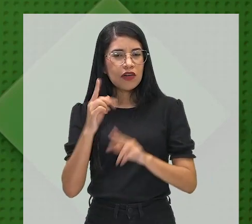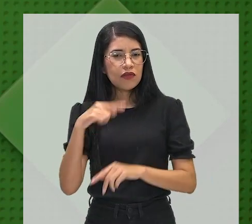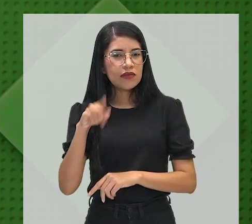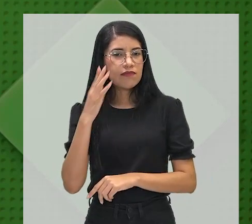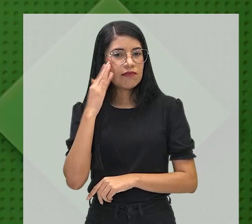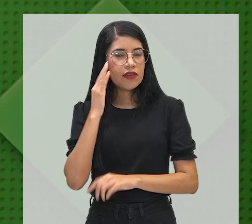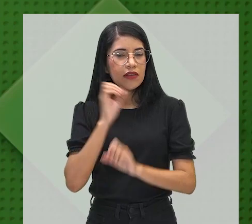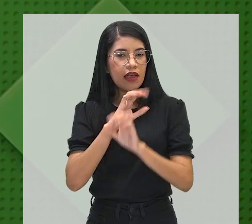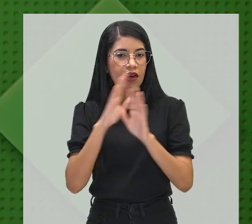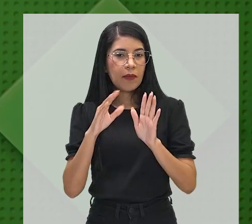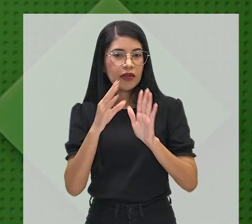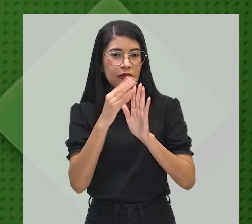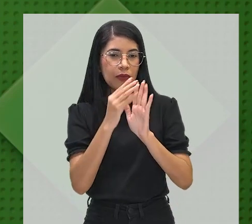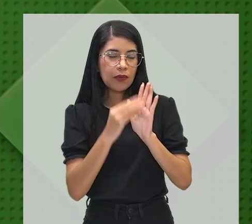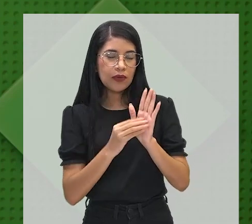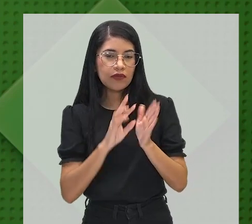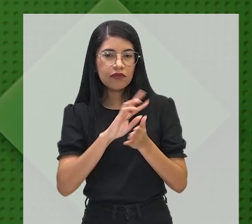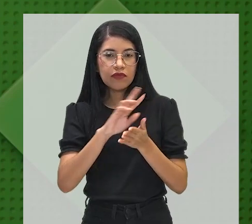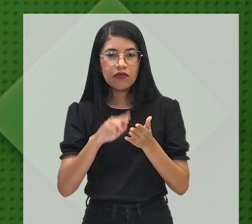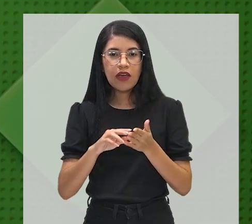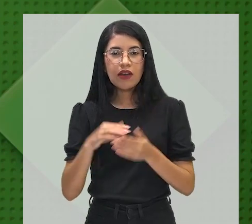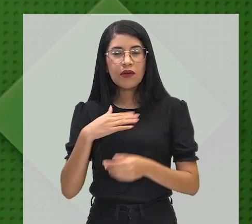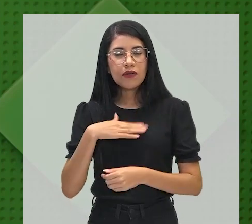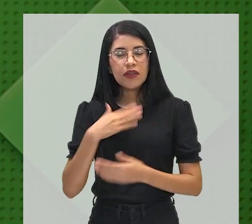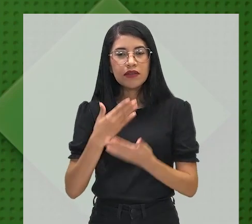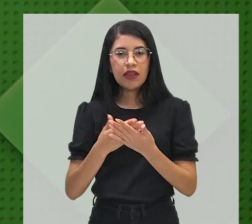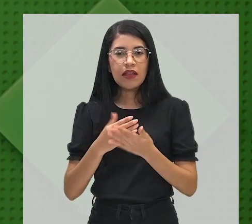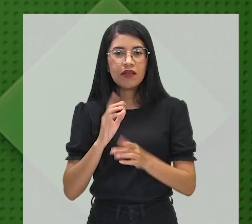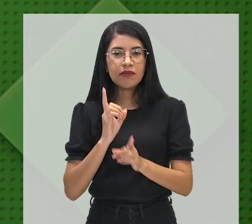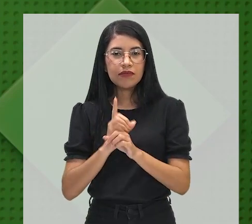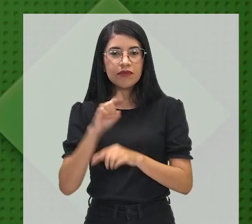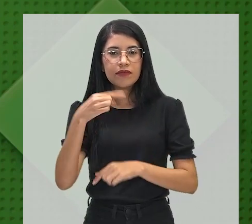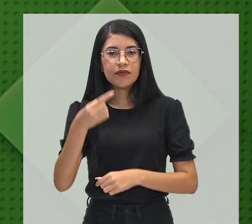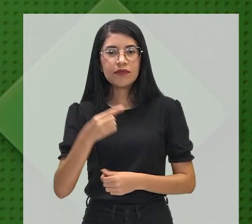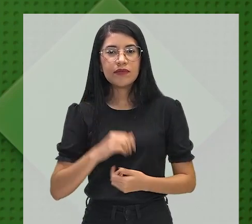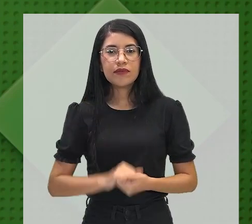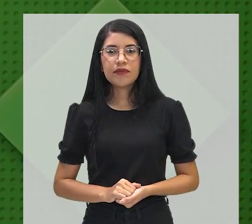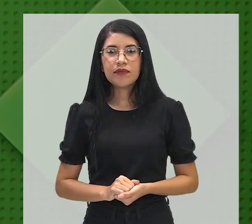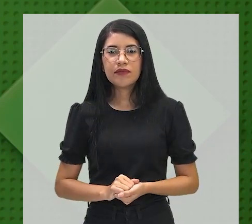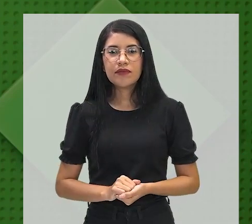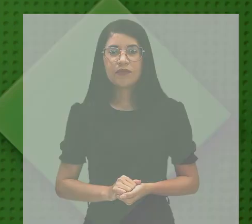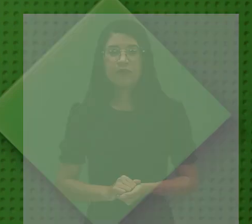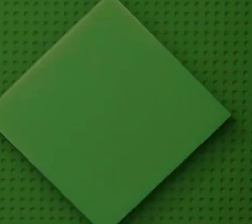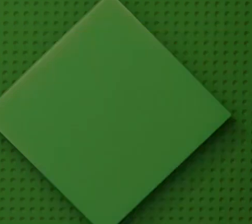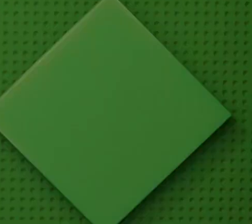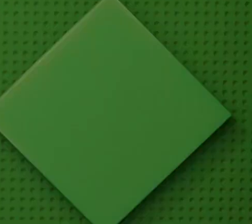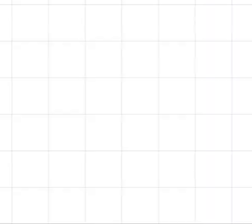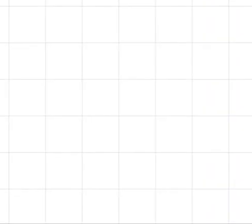compreendido os principais conceitos, né? Tenha curtido aí a nossa aula e até uma próxima.